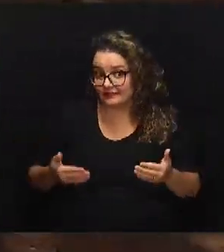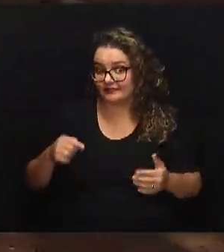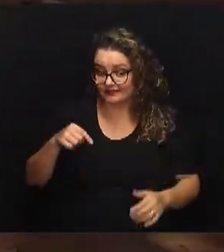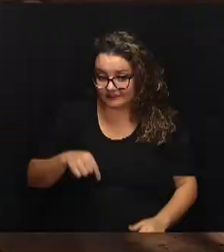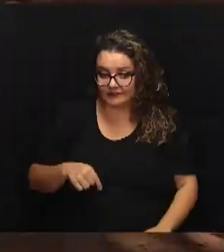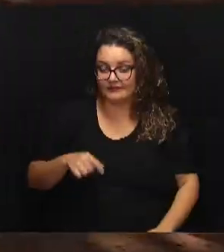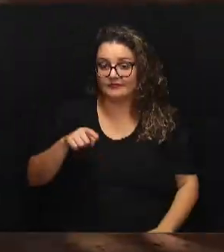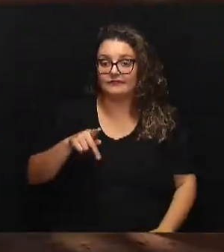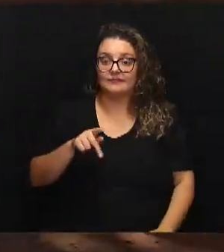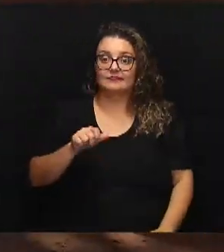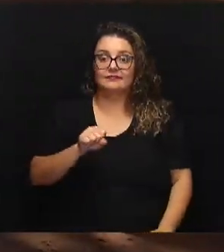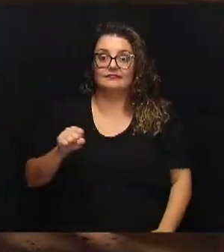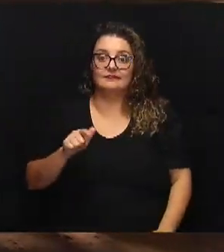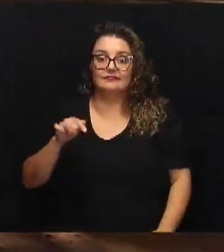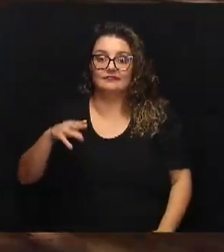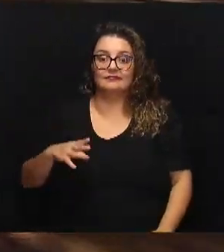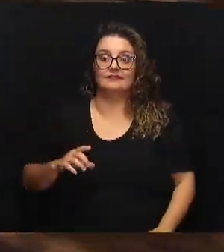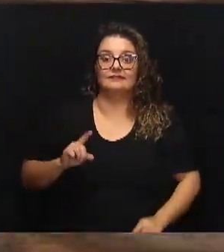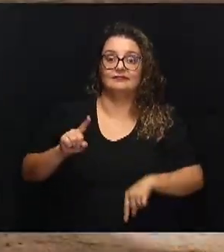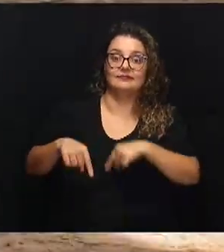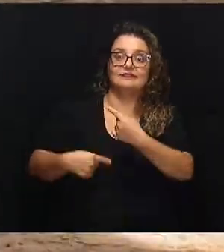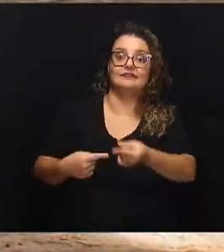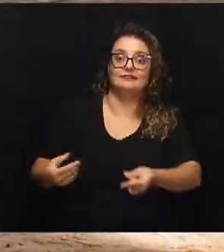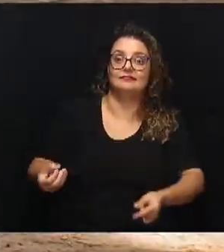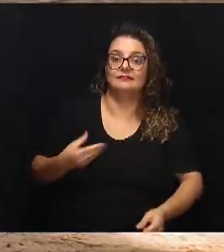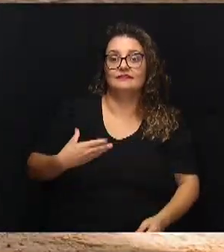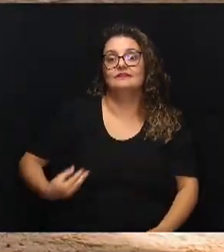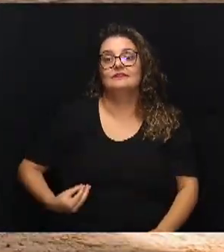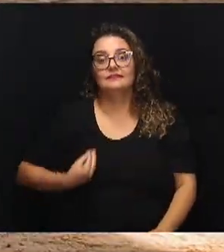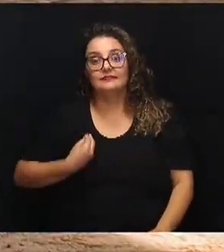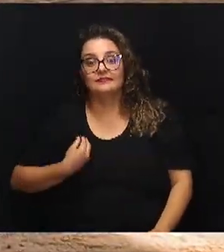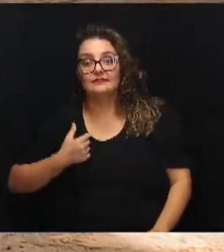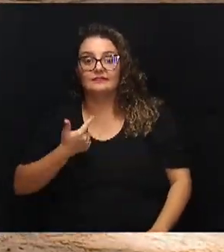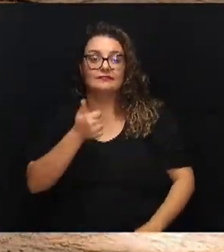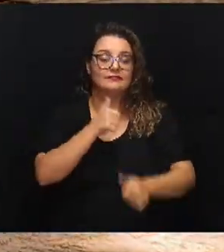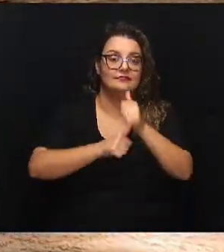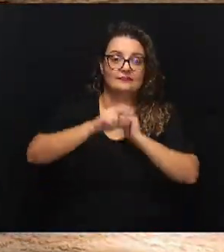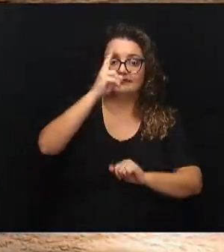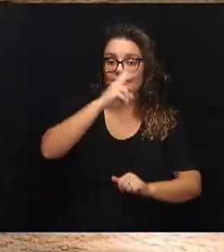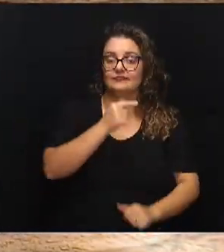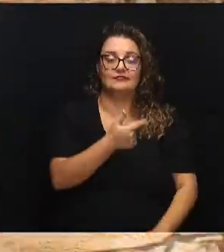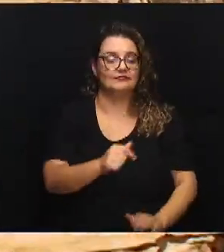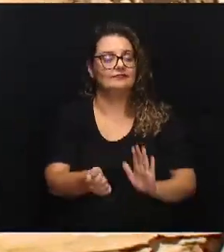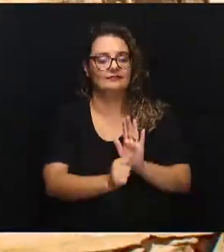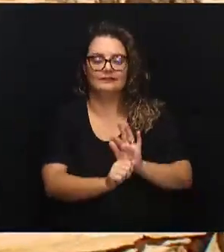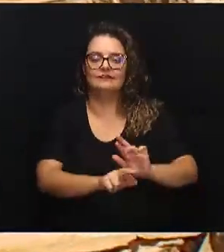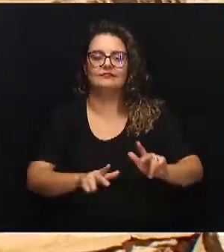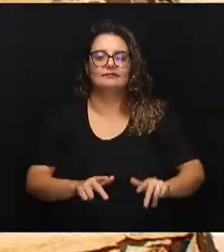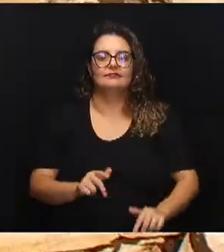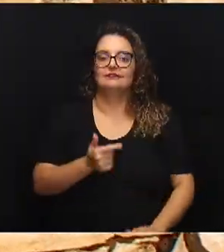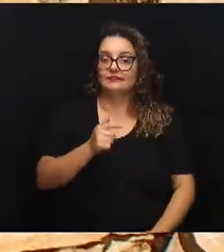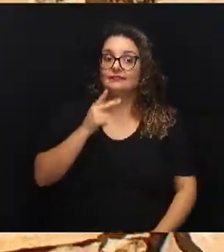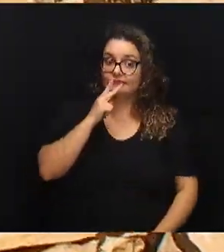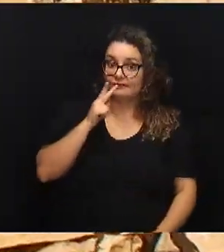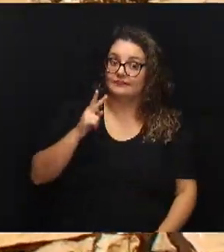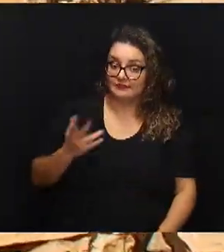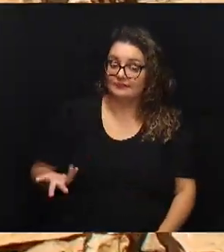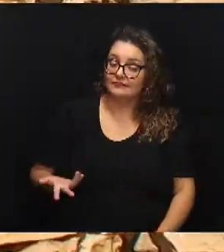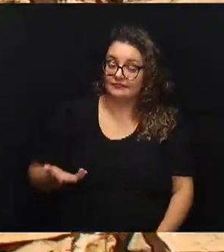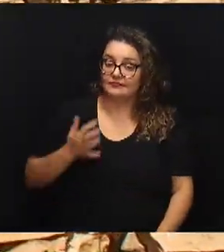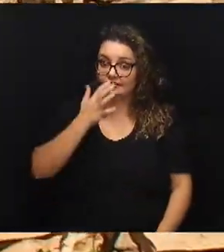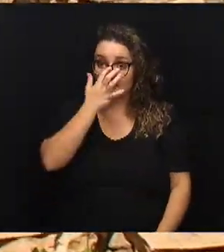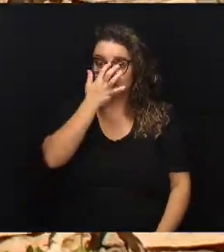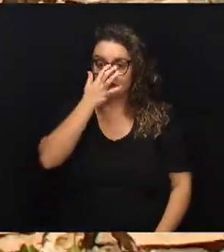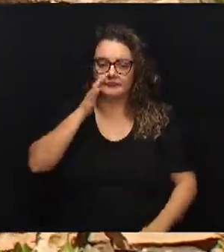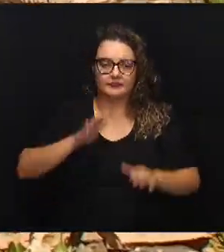vida para uma nova vida, né? Sem álcool, sem droga e aqui também sem o cigarro, né? Porque às vezes nós